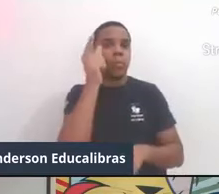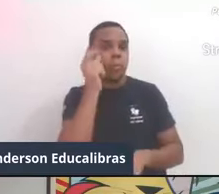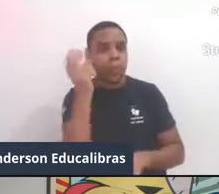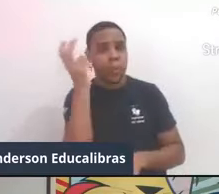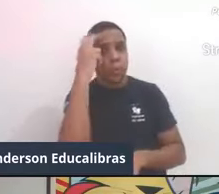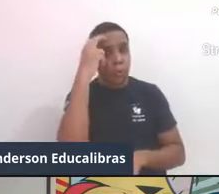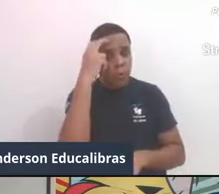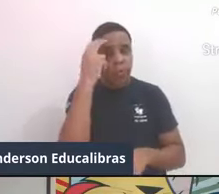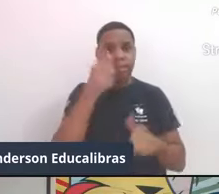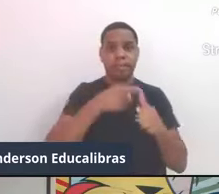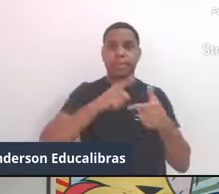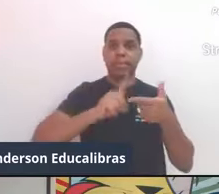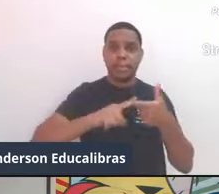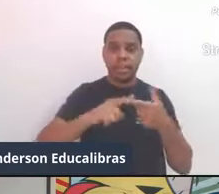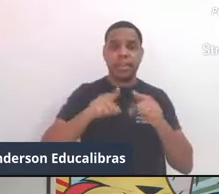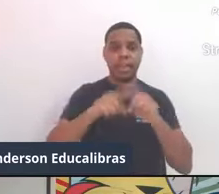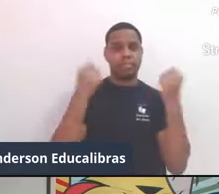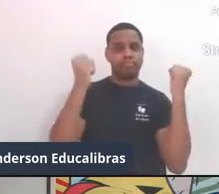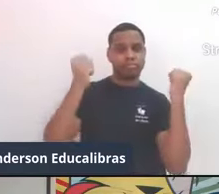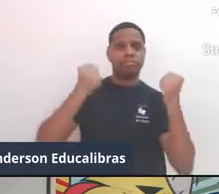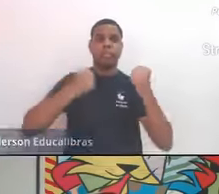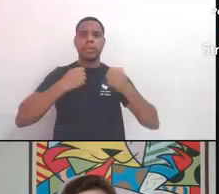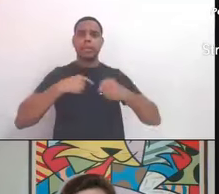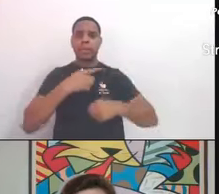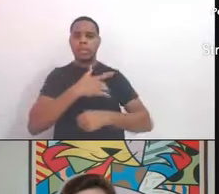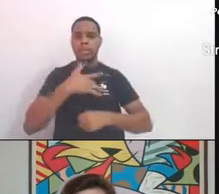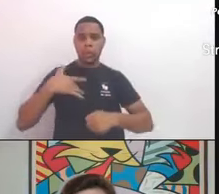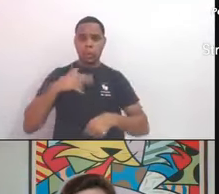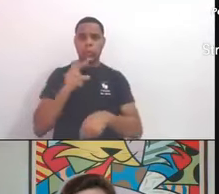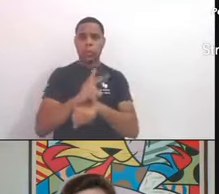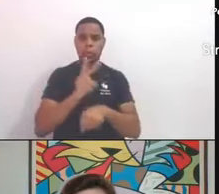ponto de vista da atividade física, seja do ponto de vista da